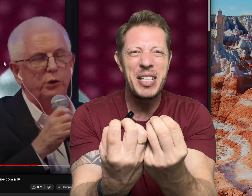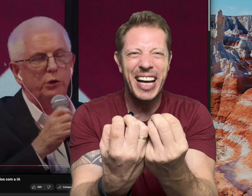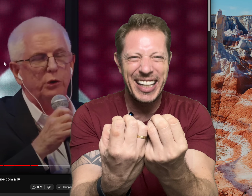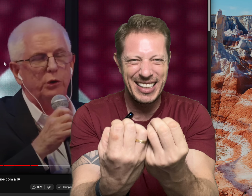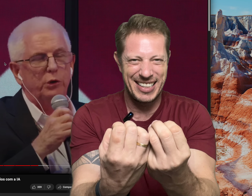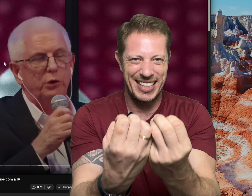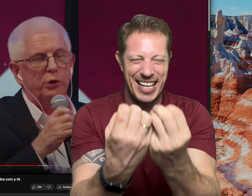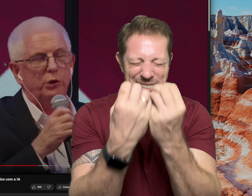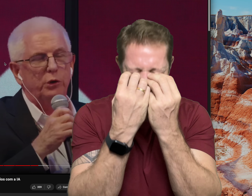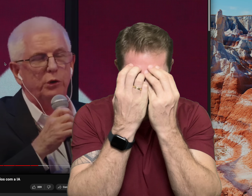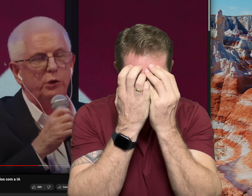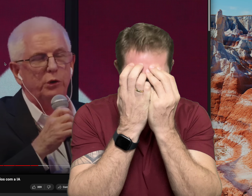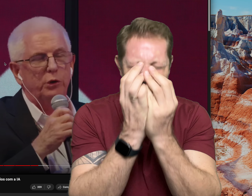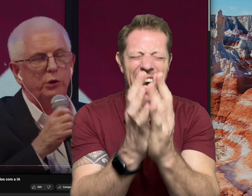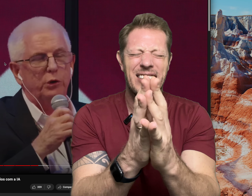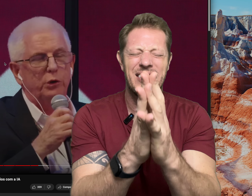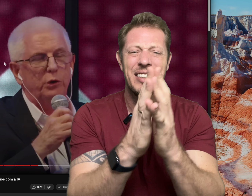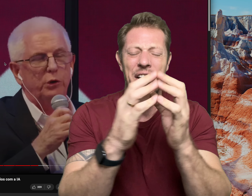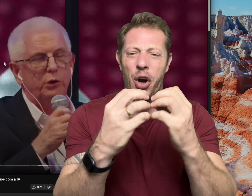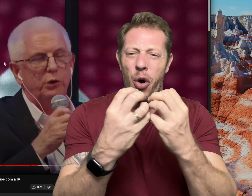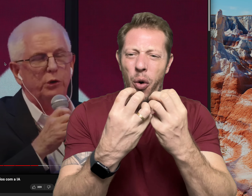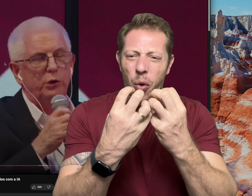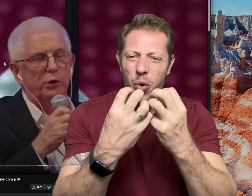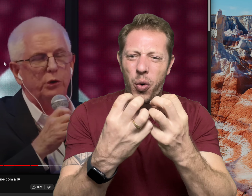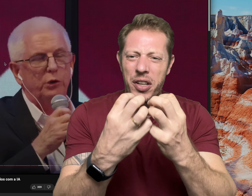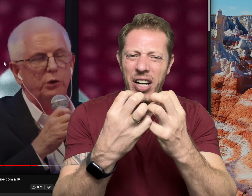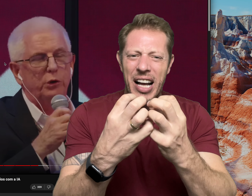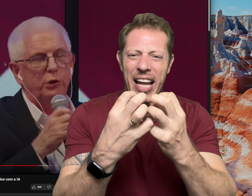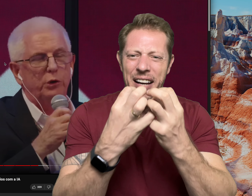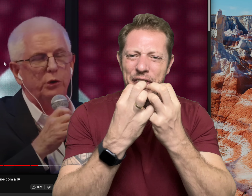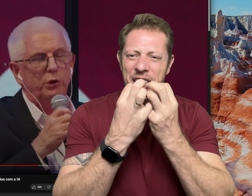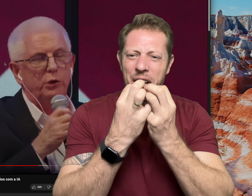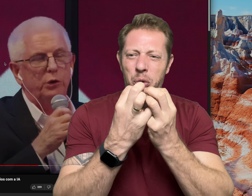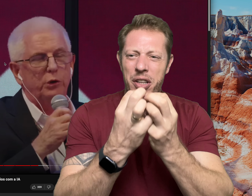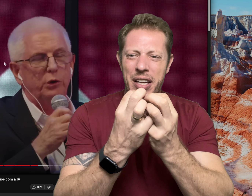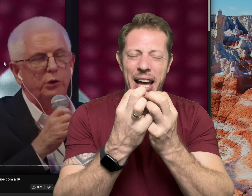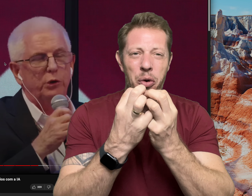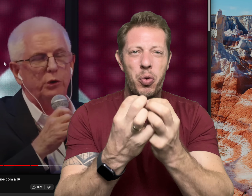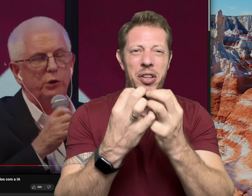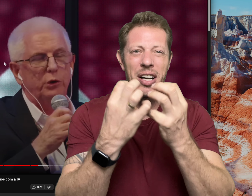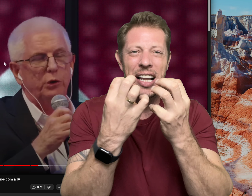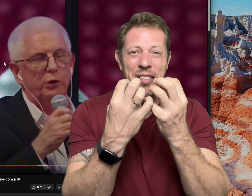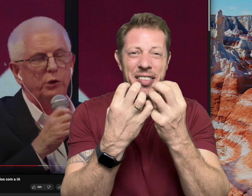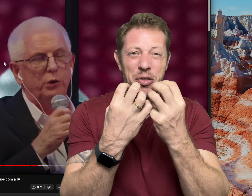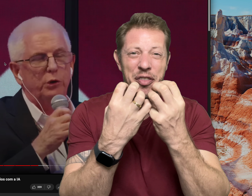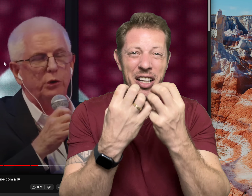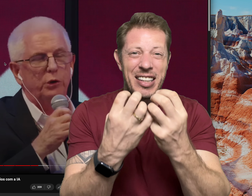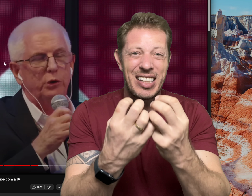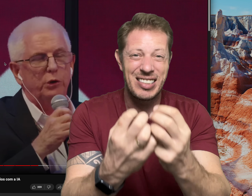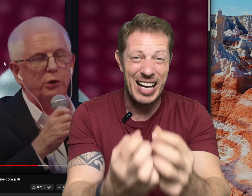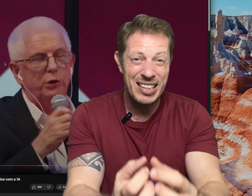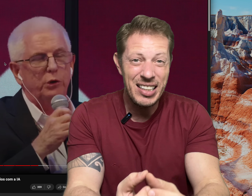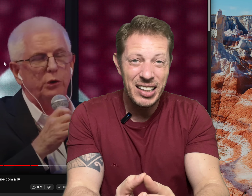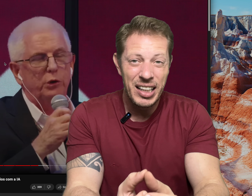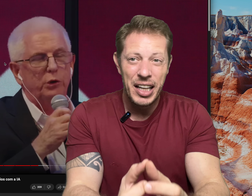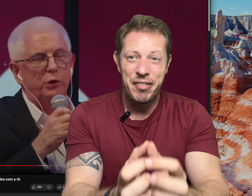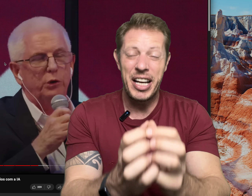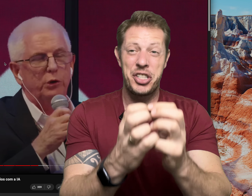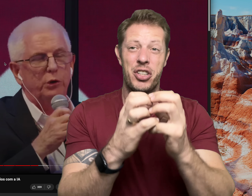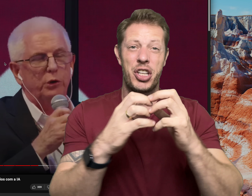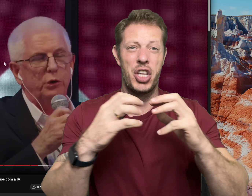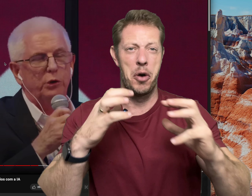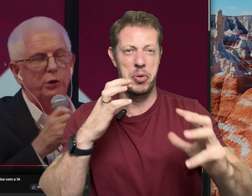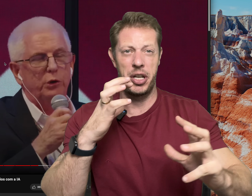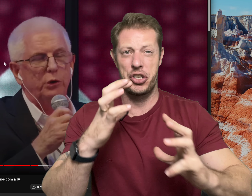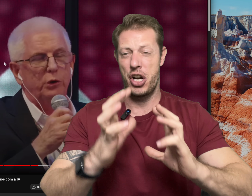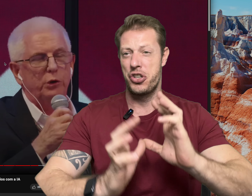isso que me irrita. É isso que me deixa de cara, assim. O quanto a galera fica. O quanto a galera vai sendo, ficando atrasada, vai